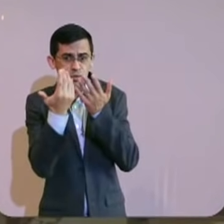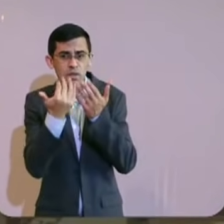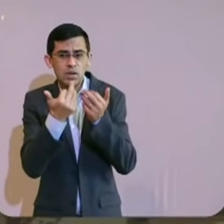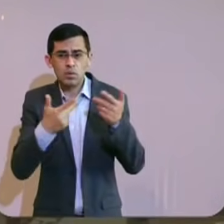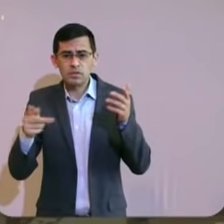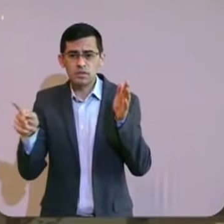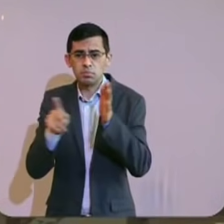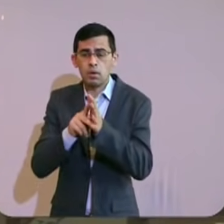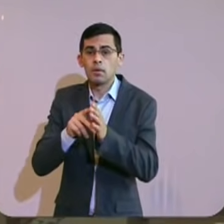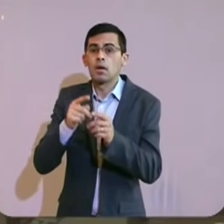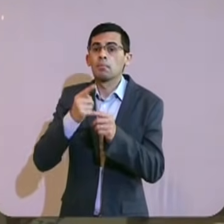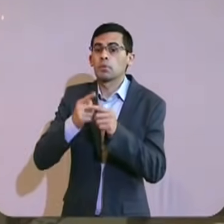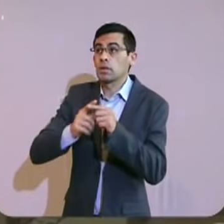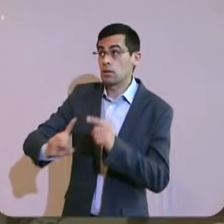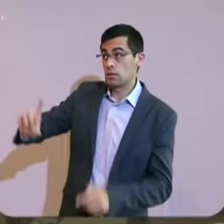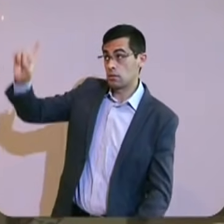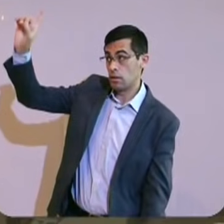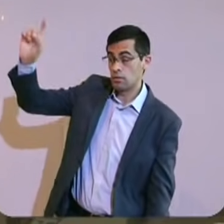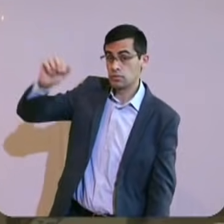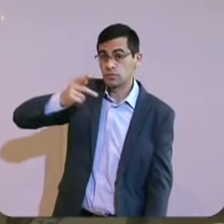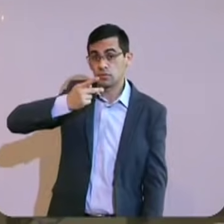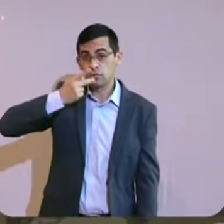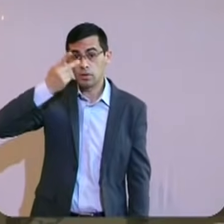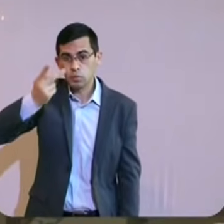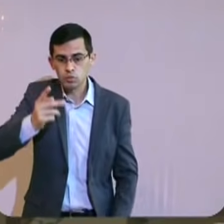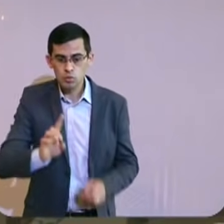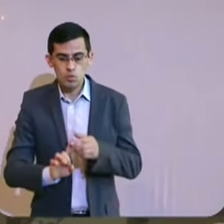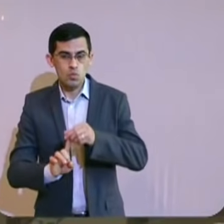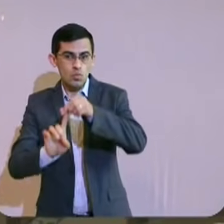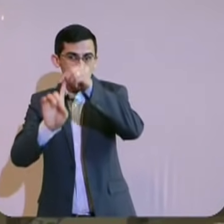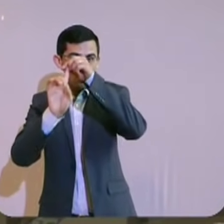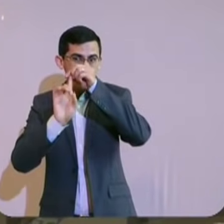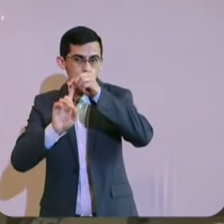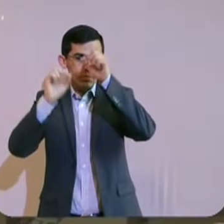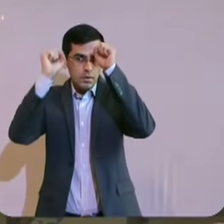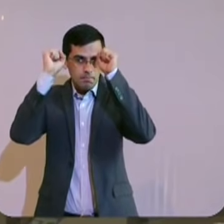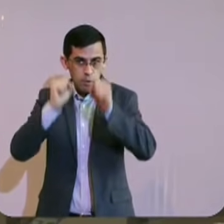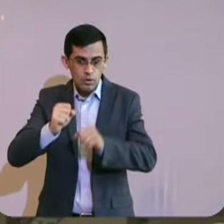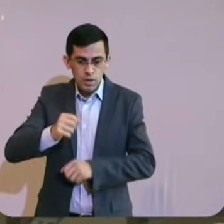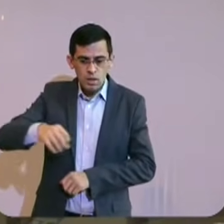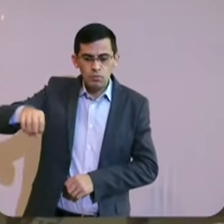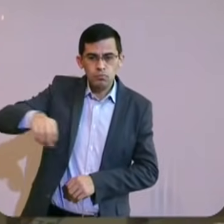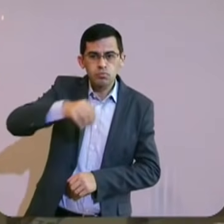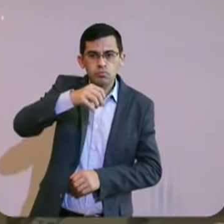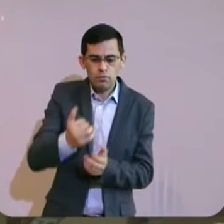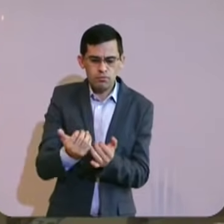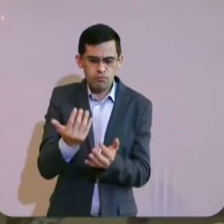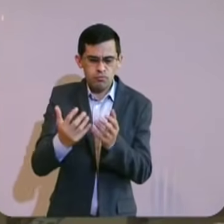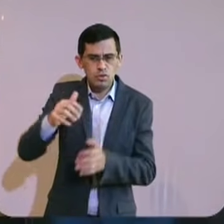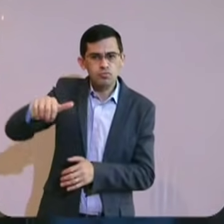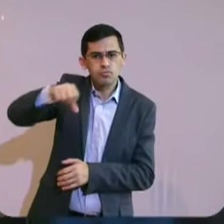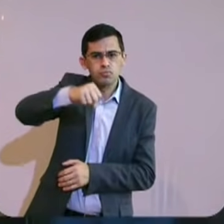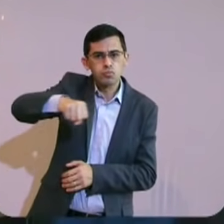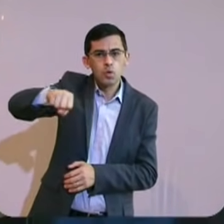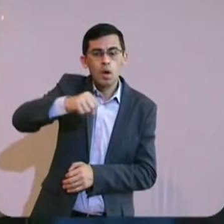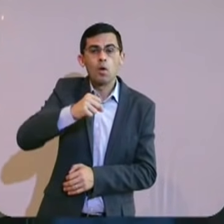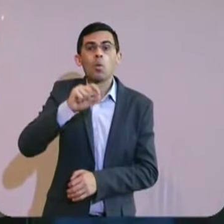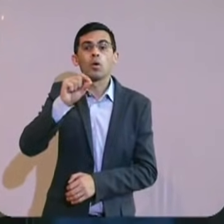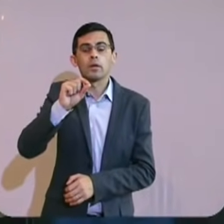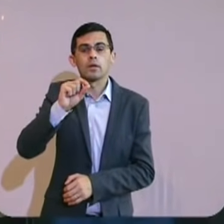quê? Porque Deus disse que os únicos que poderiam carregar os incensários